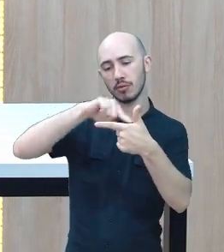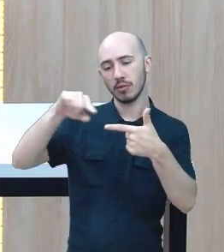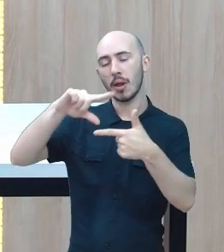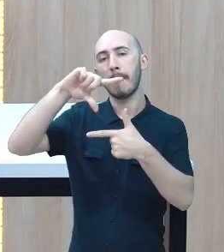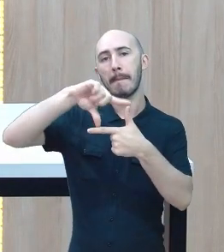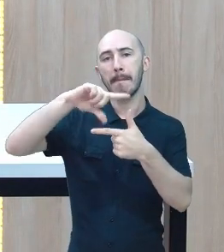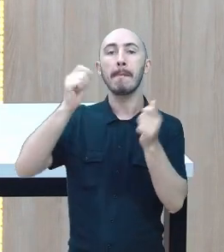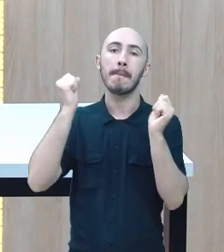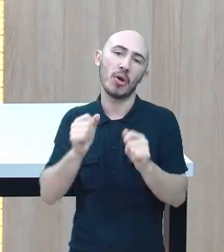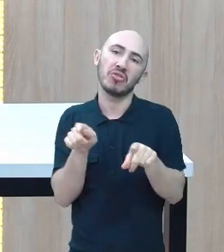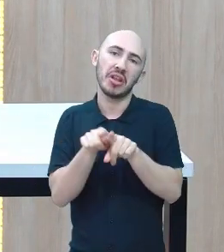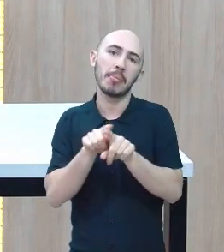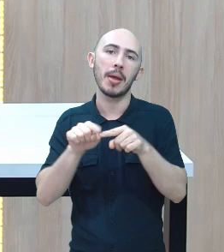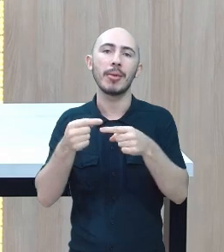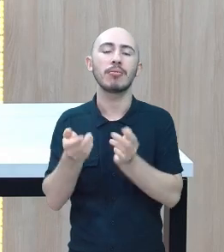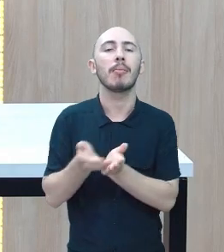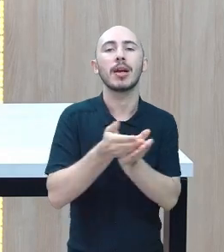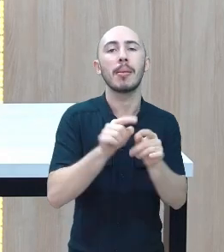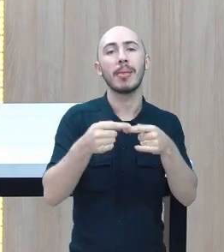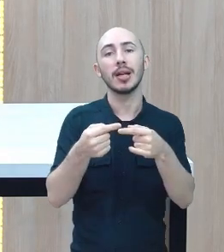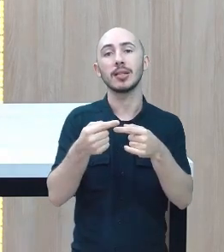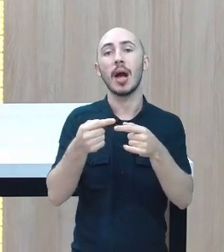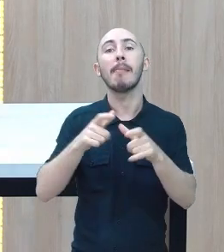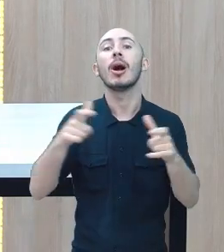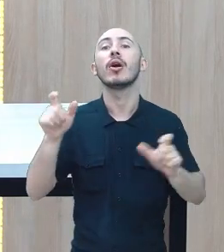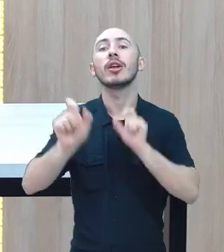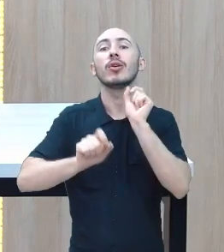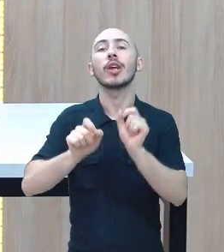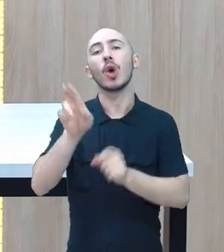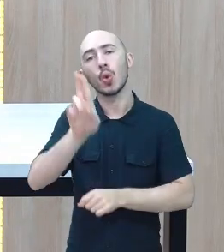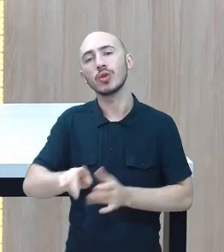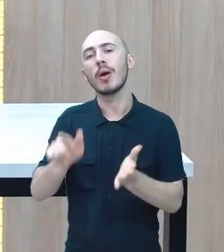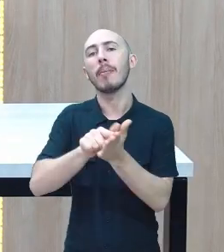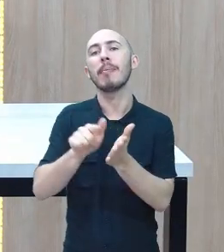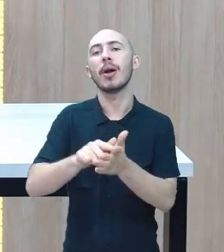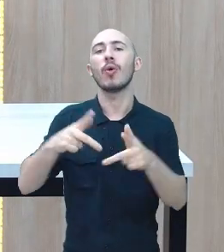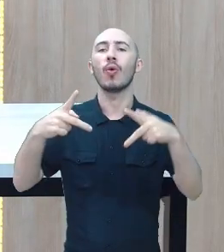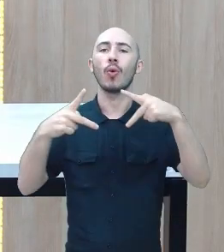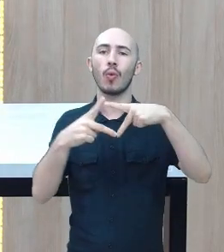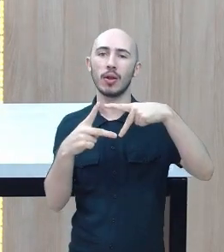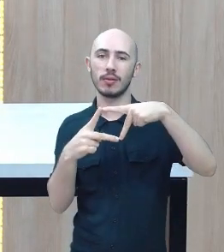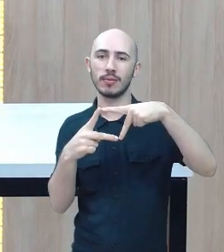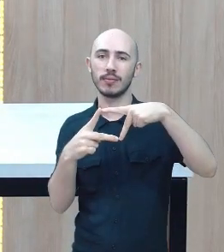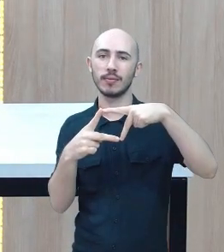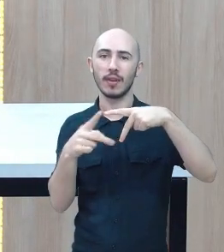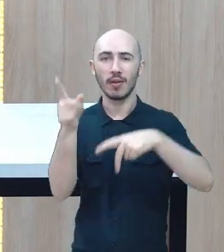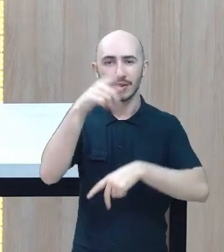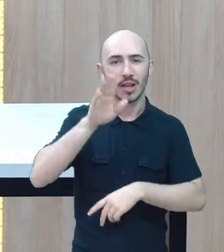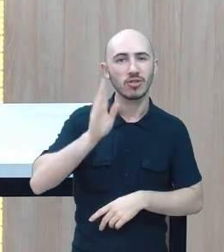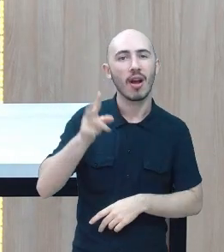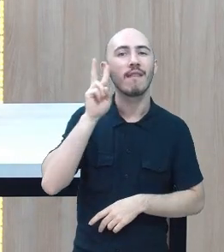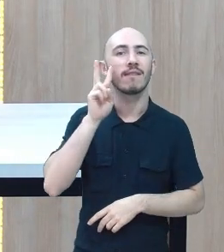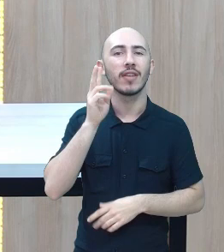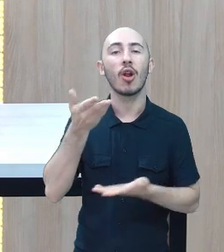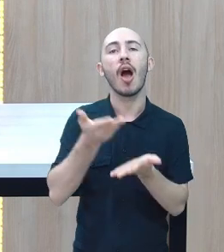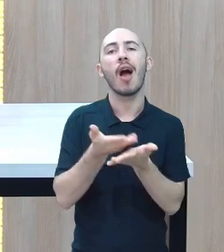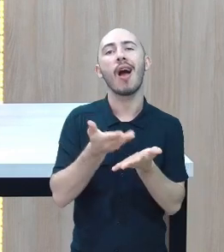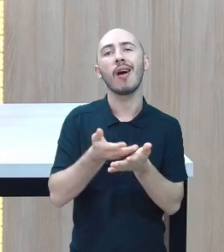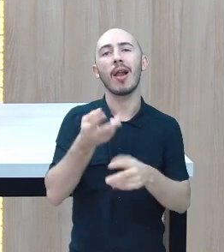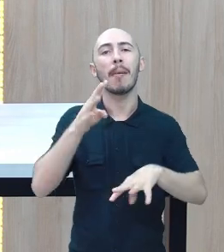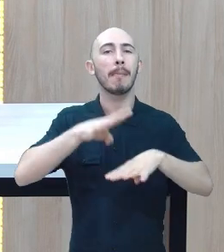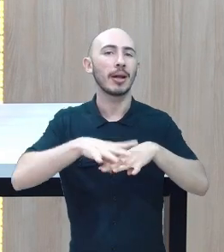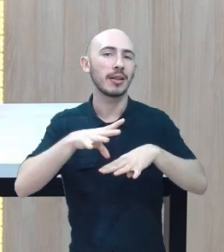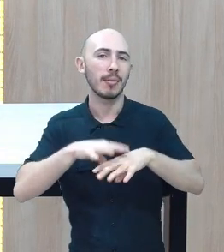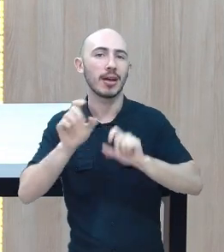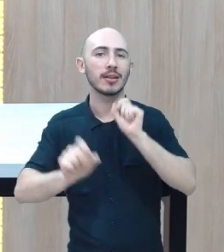barquinho. Mas a maioria são feitos com papel assim, quadrado. Vocês já devem ter visto na aula de matemática, né, que o quadrado é